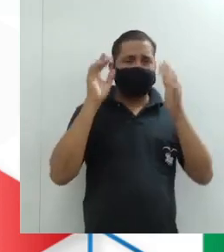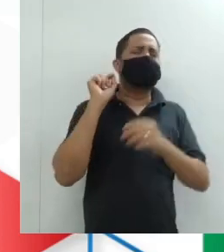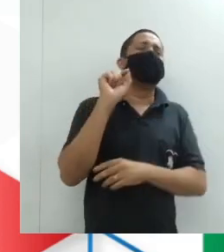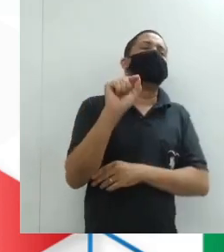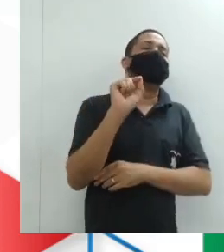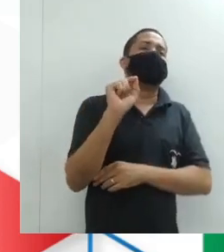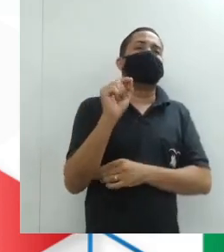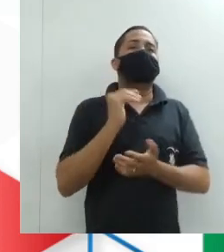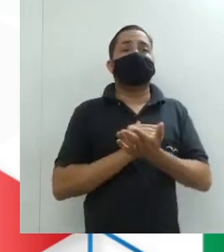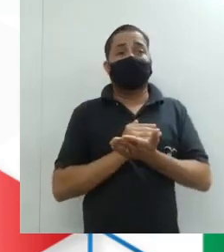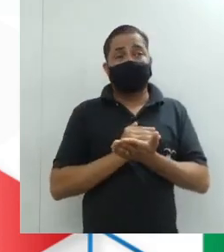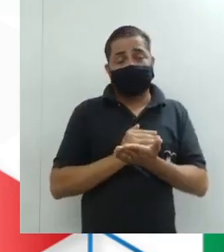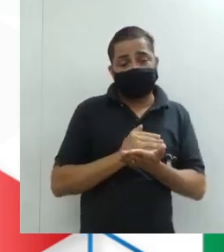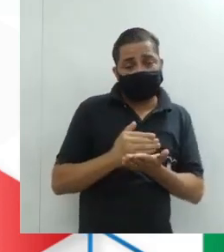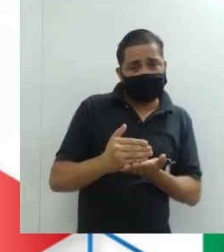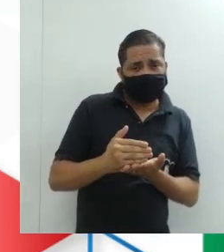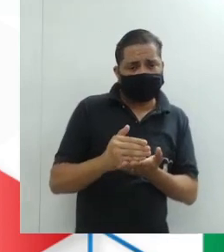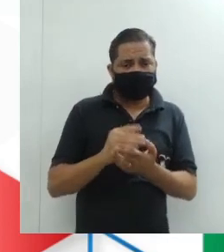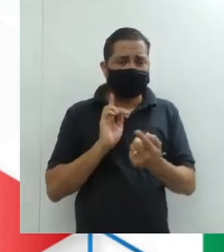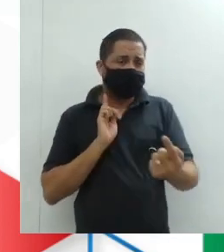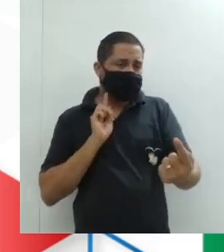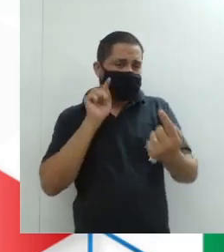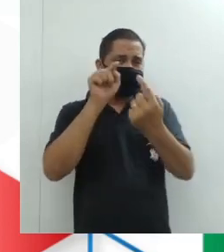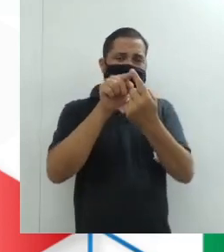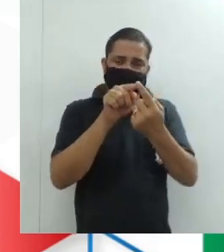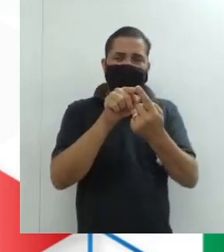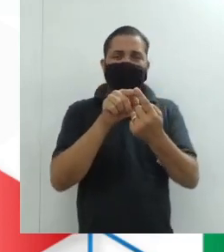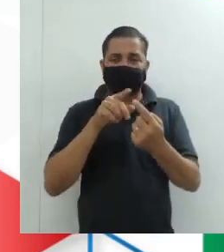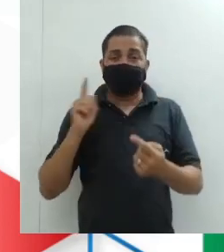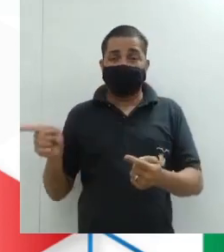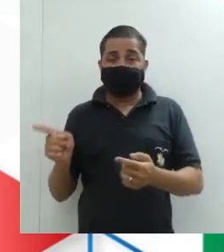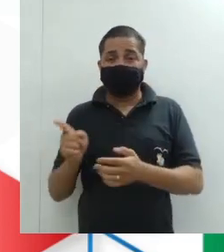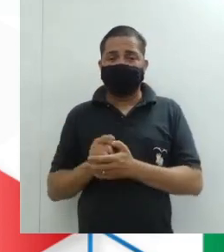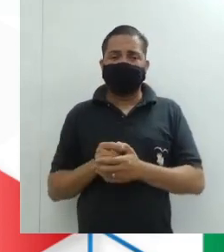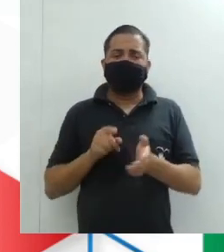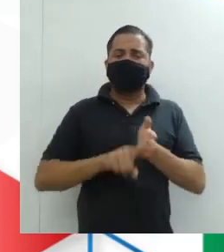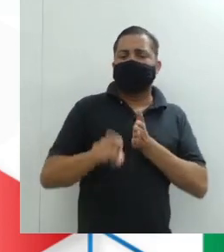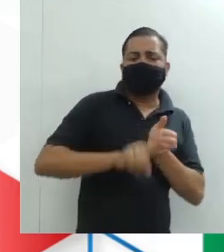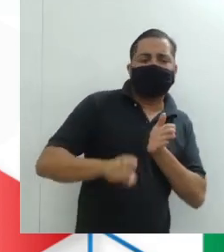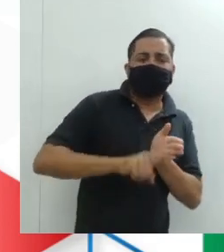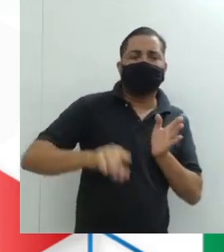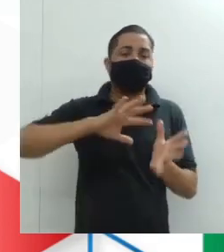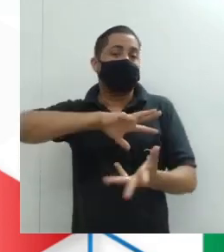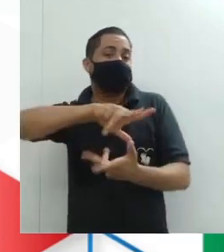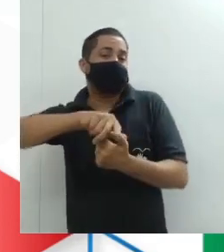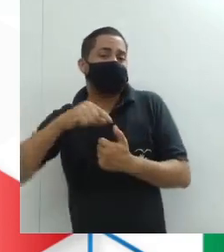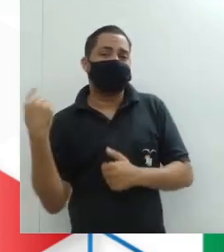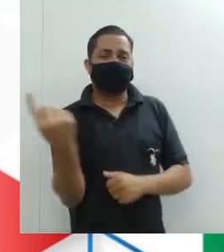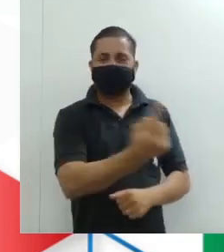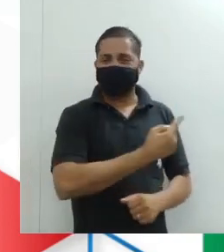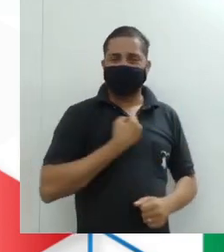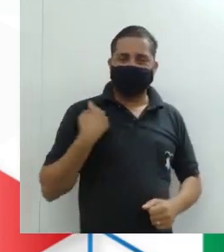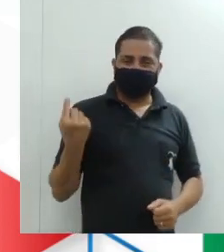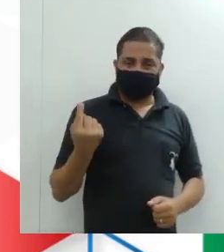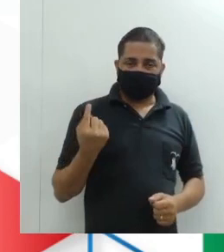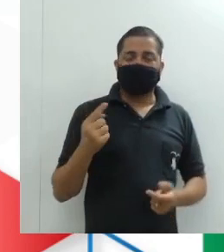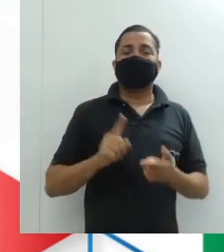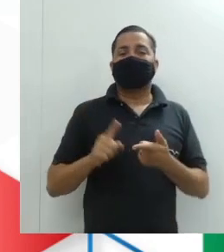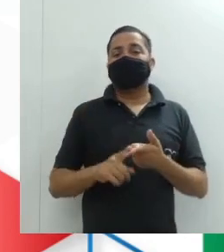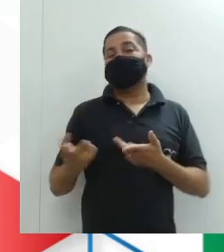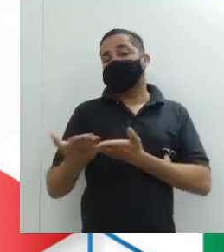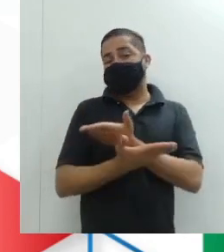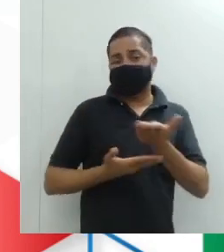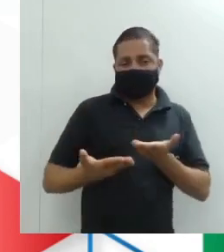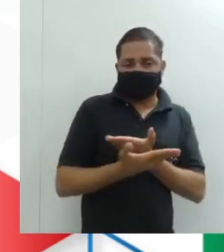que? Inicia-se dirigindo essas indagações ao mundo que nos rodeia e as relações